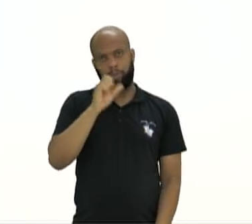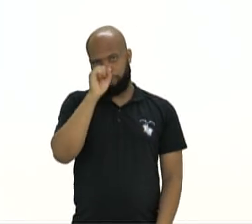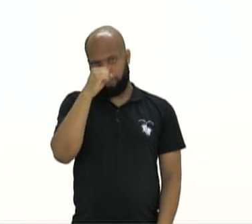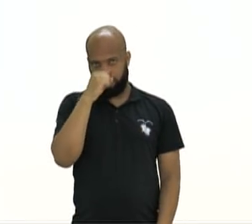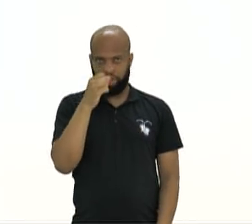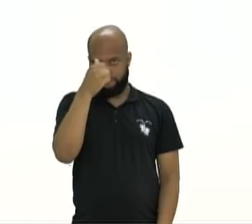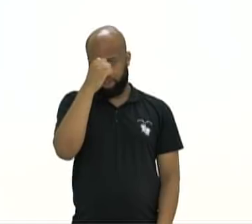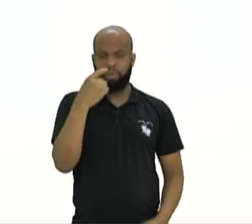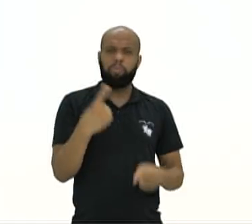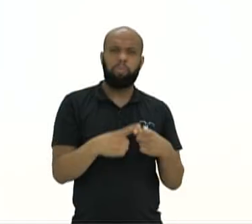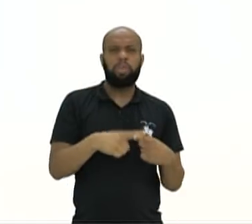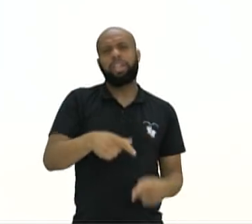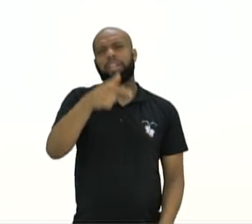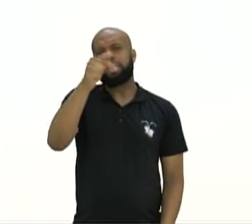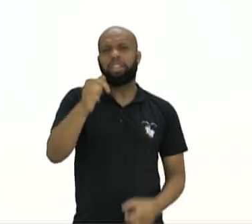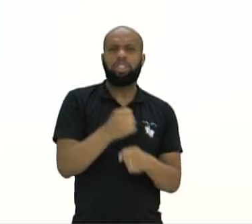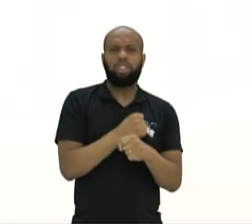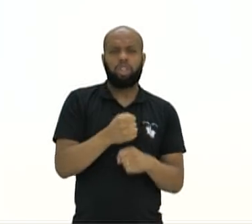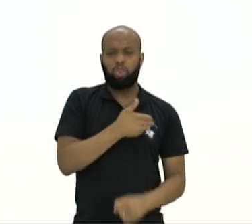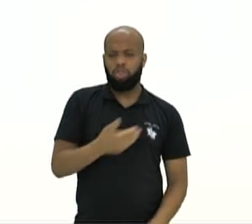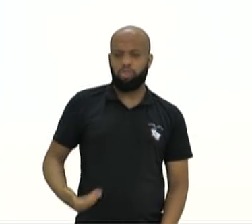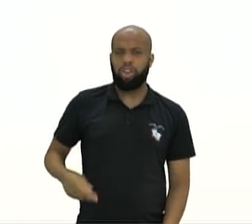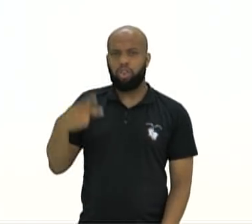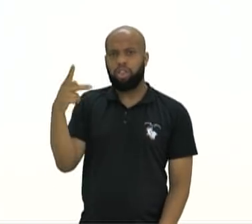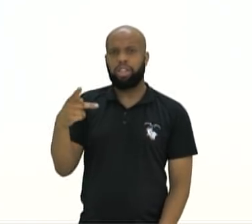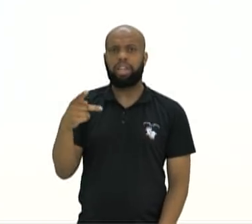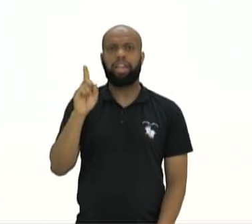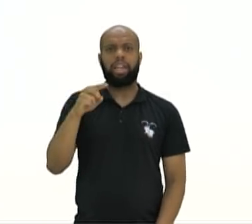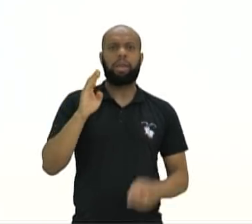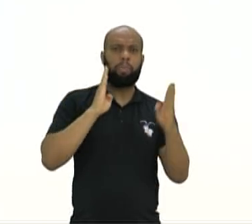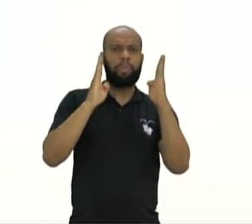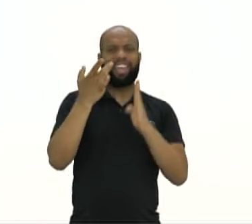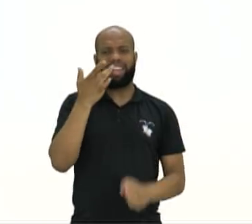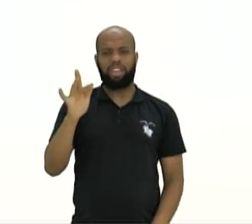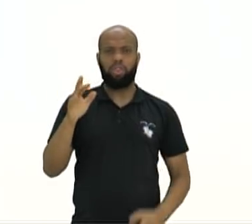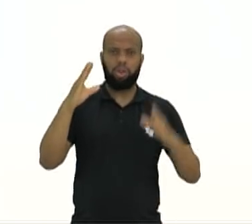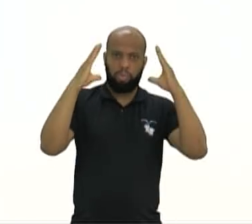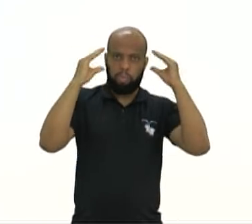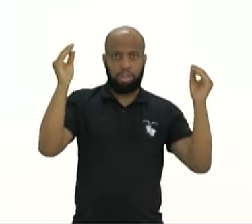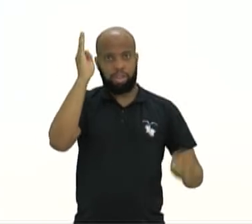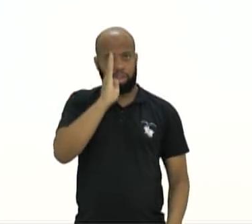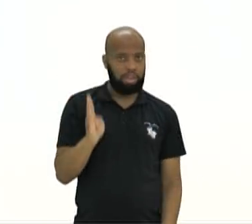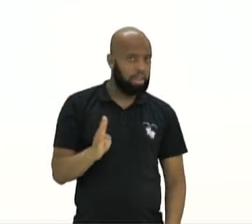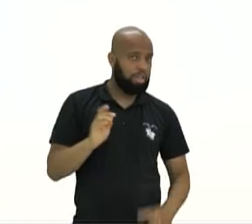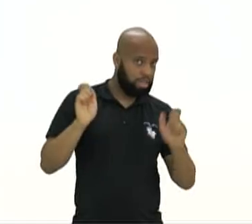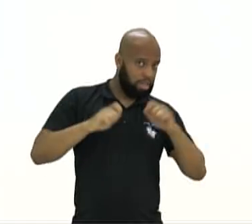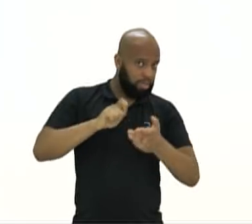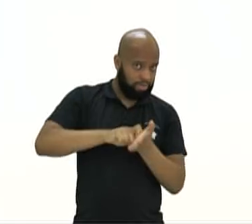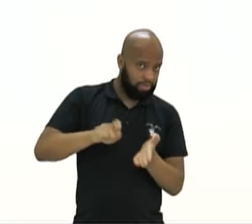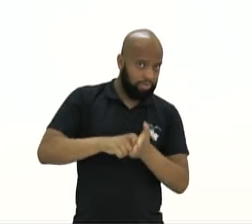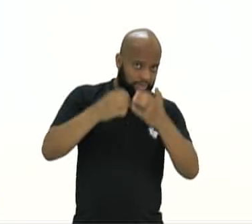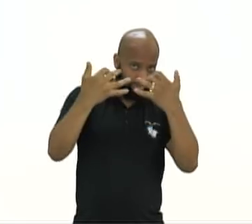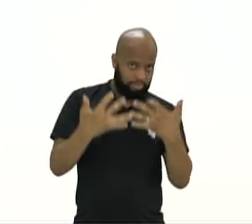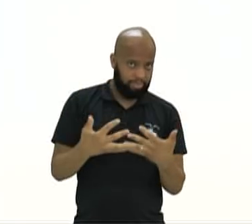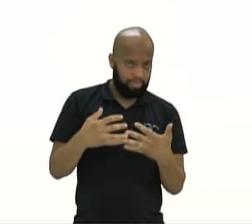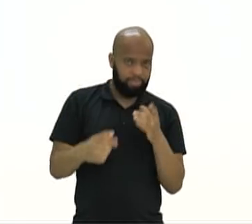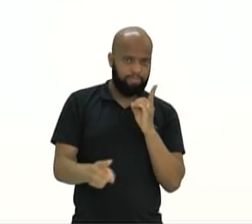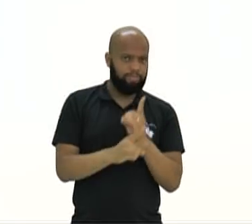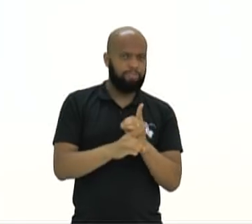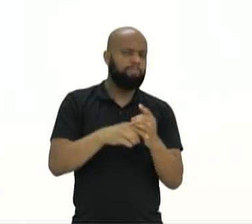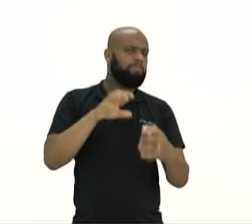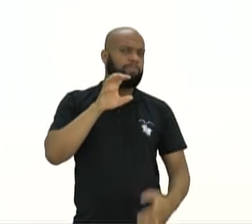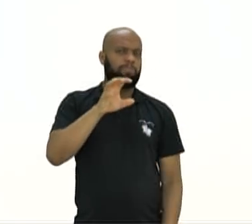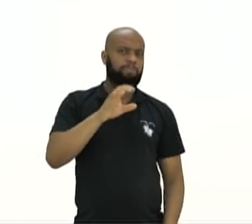que os 7 anos do governo de Nassau são considerados uma espécie de idade do ouro do Brasil holandês? Eu deveria ter colocado para vocês encontrar os elementos